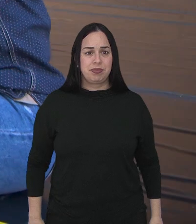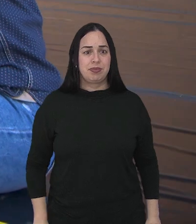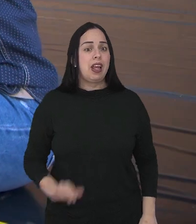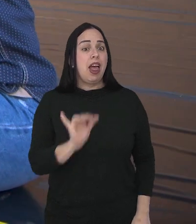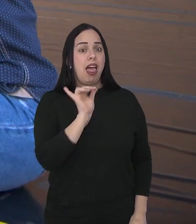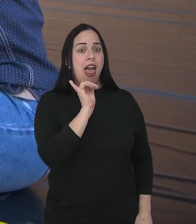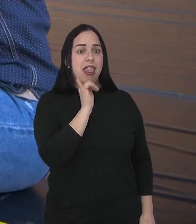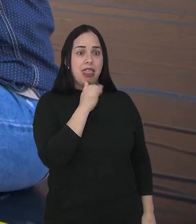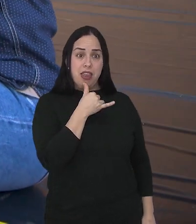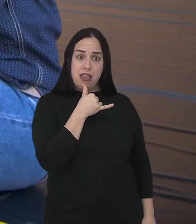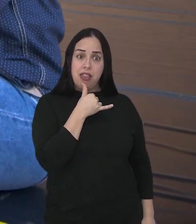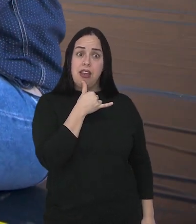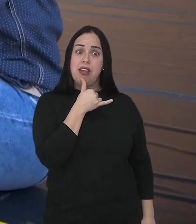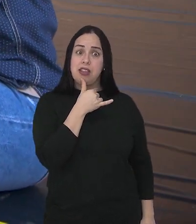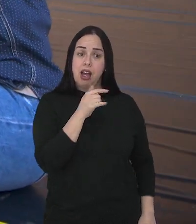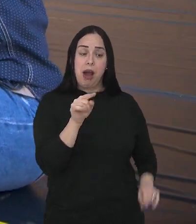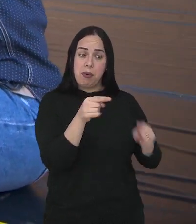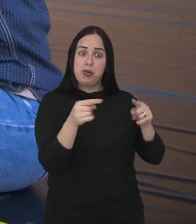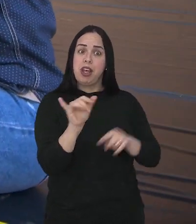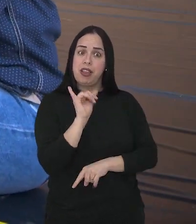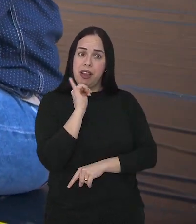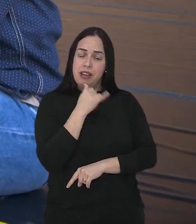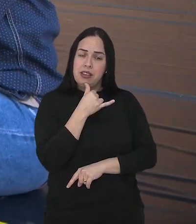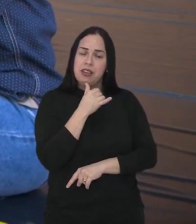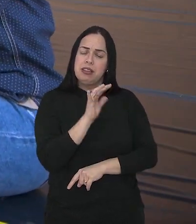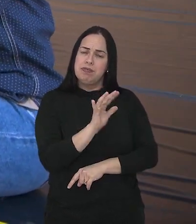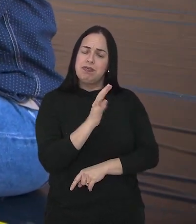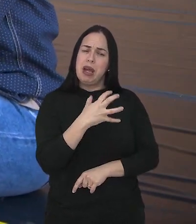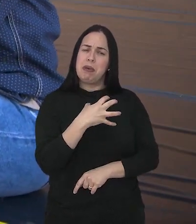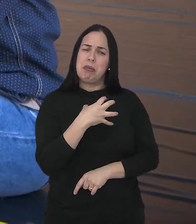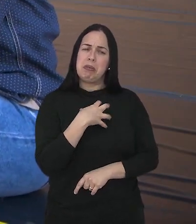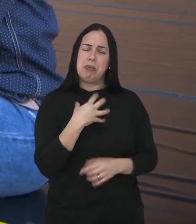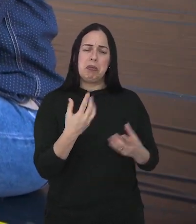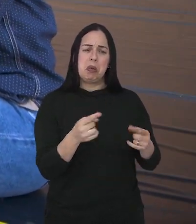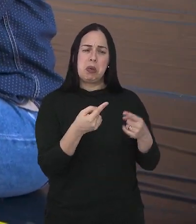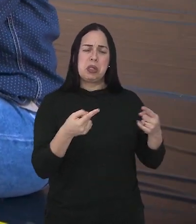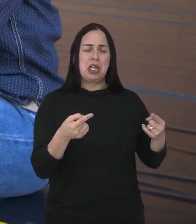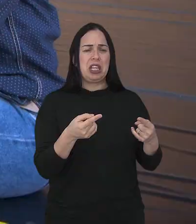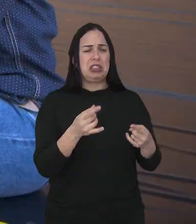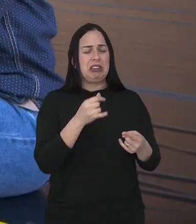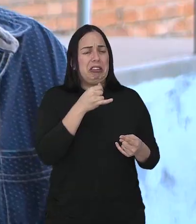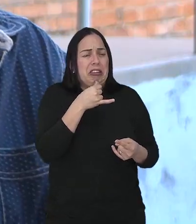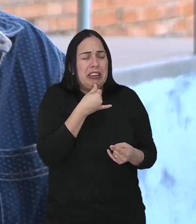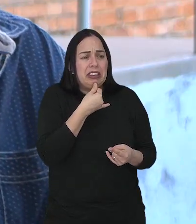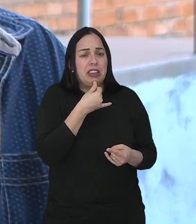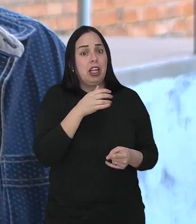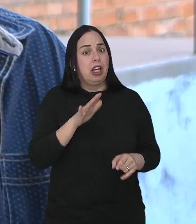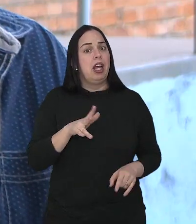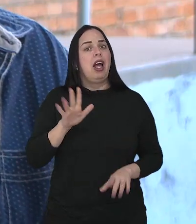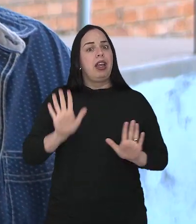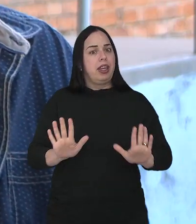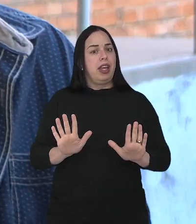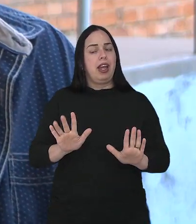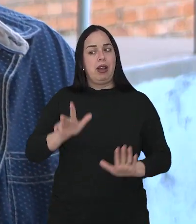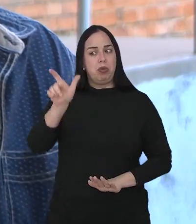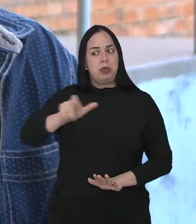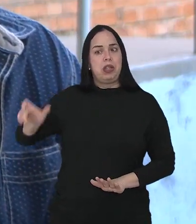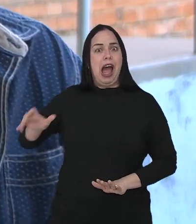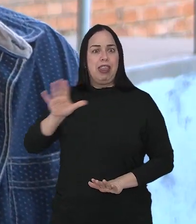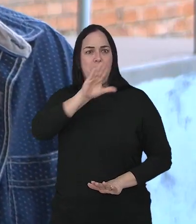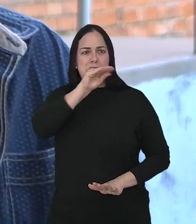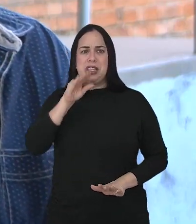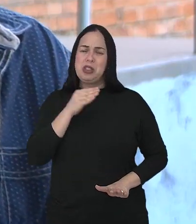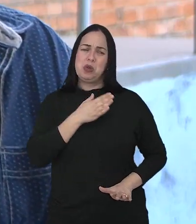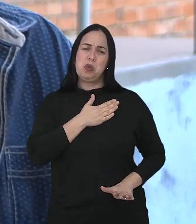A Tristeza do Jeca. E é engraçado que é uma música tão assim melancólica, né? Que normalmente não atrairia